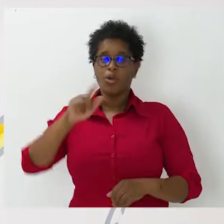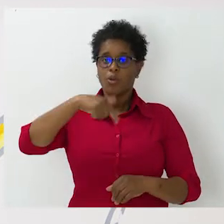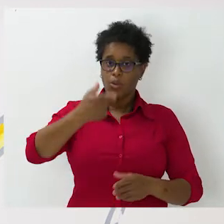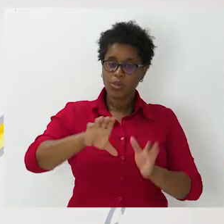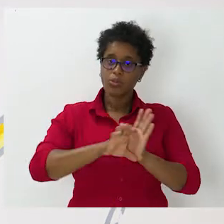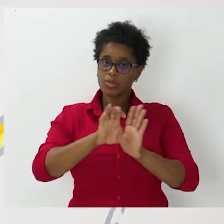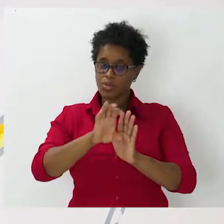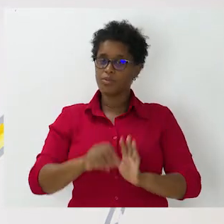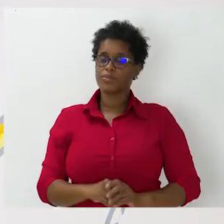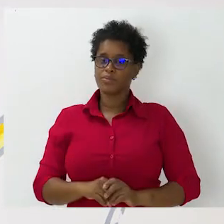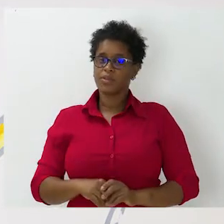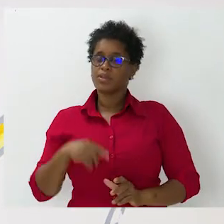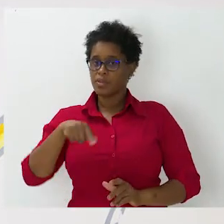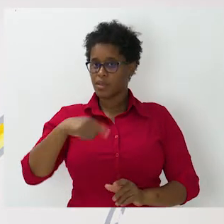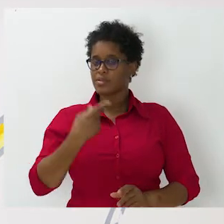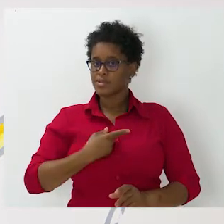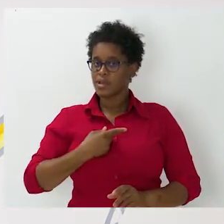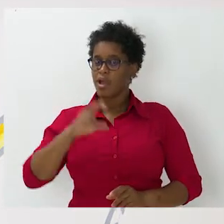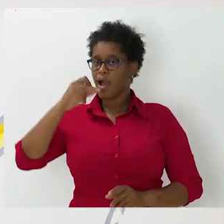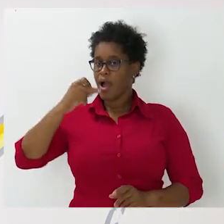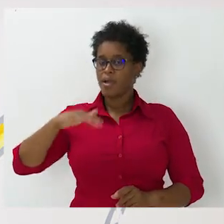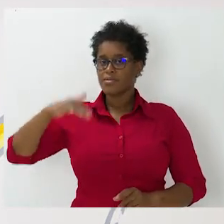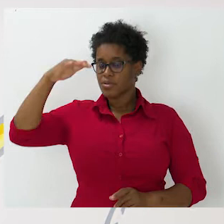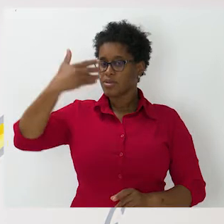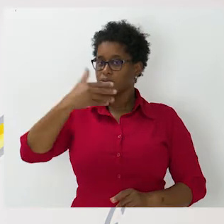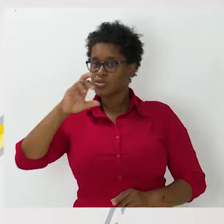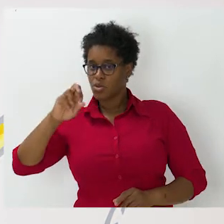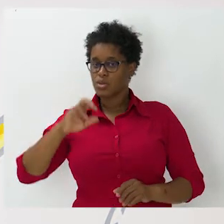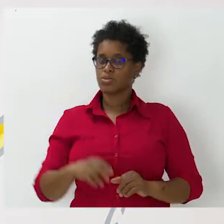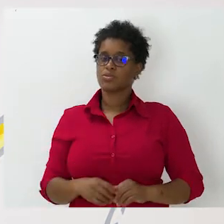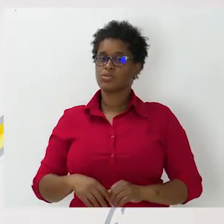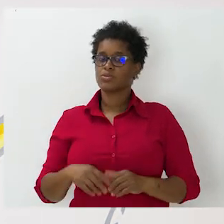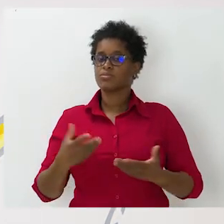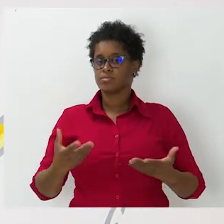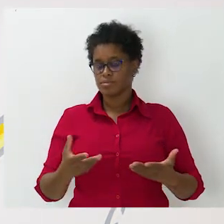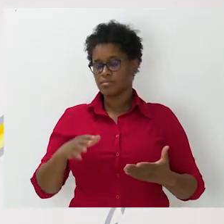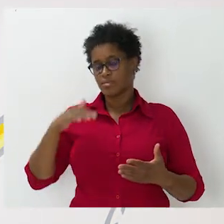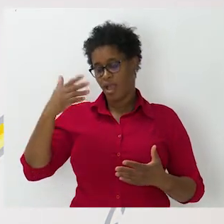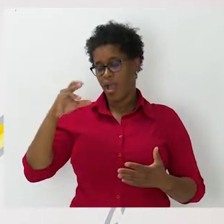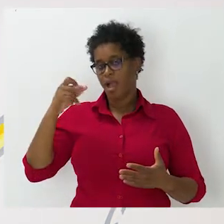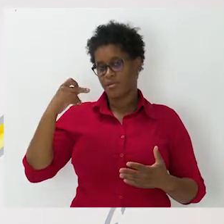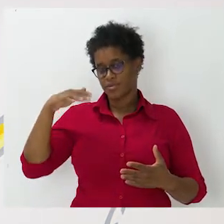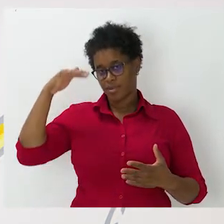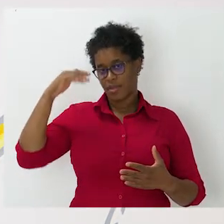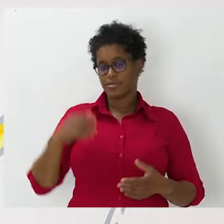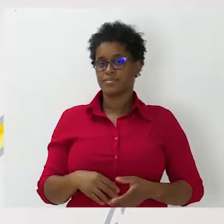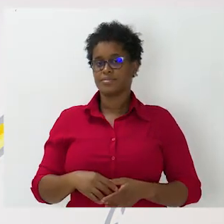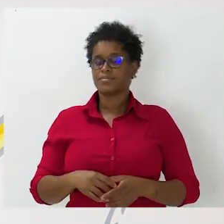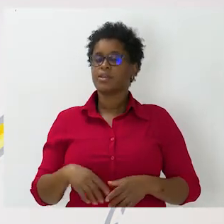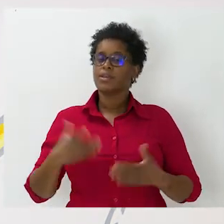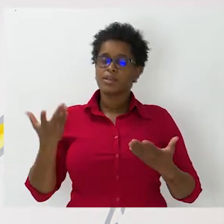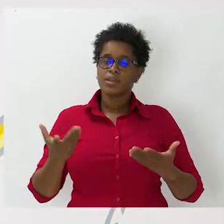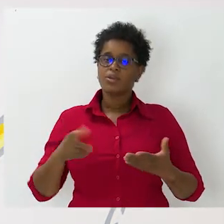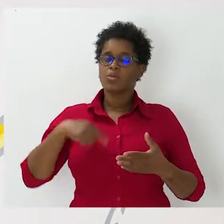condição, tem que ser maior de 18 anos de idade. E por